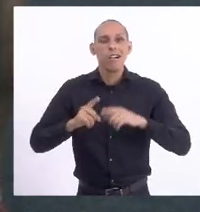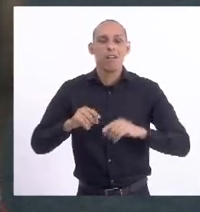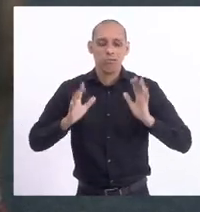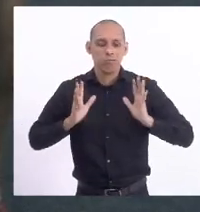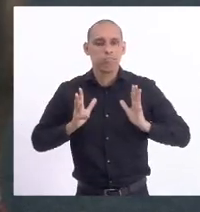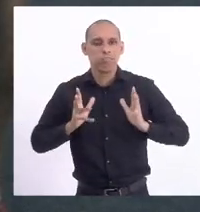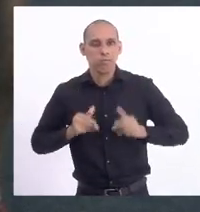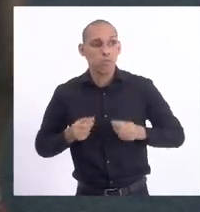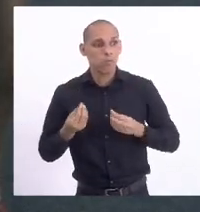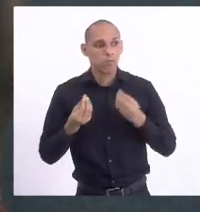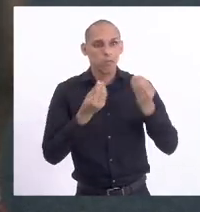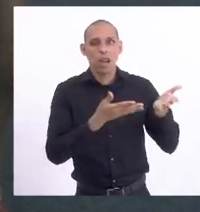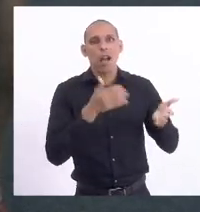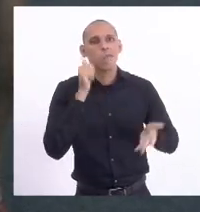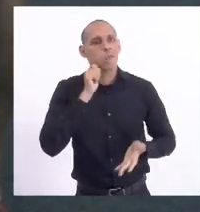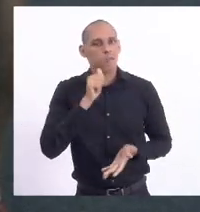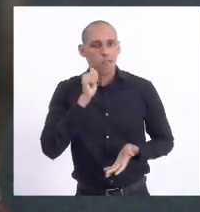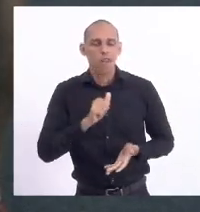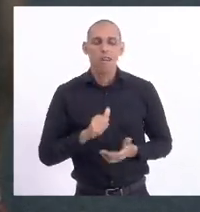para as mulheres, né?